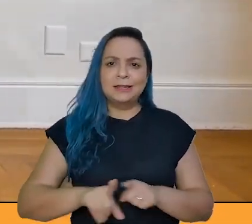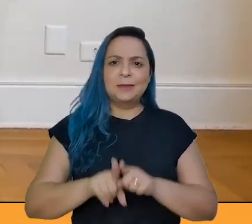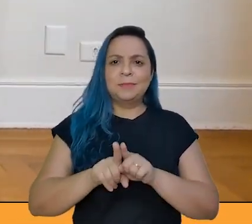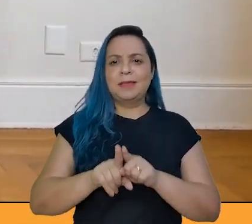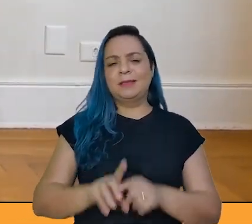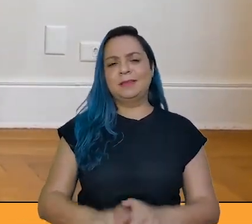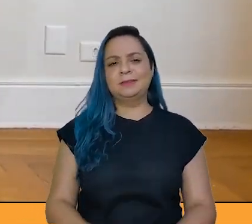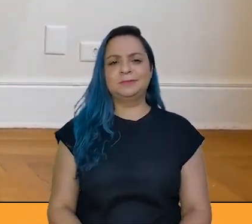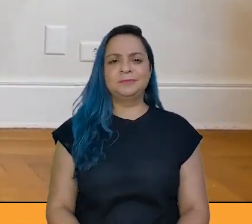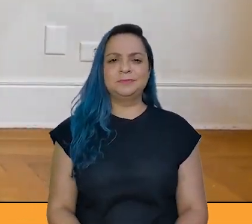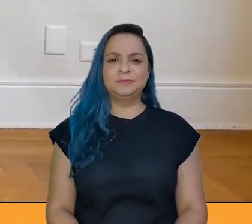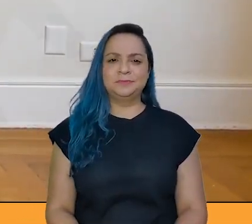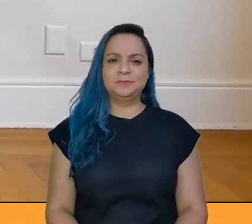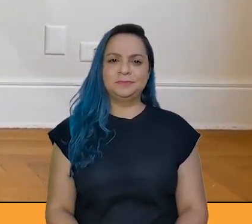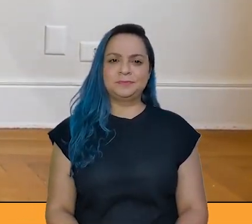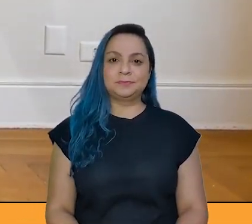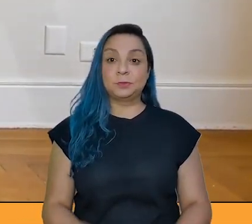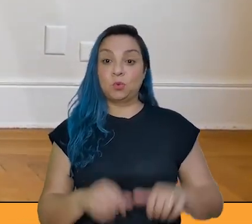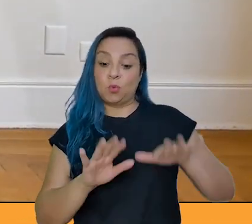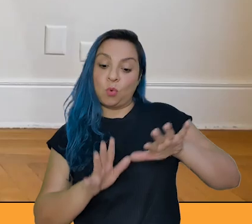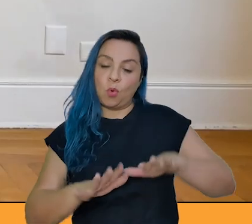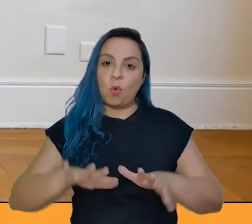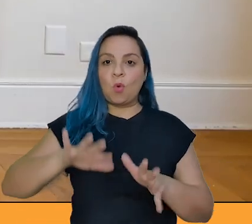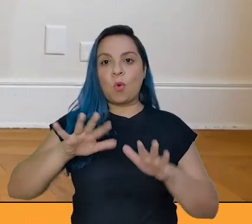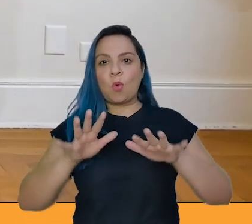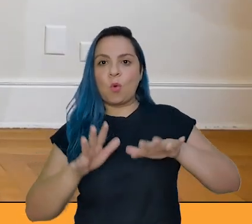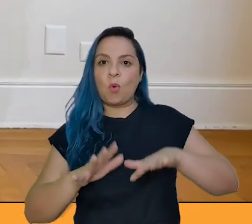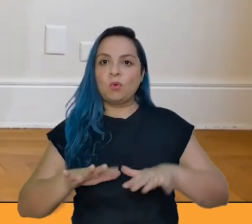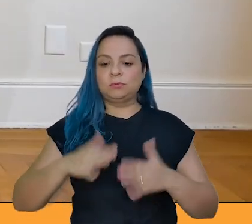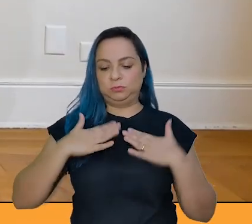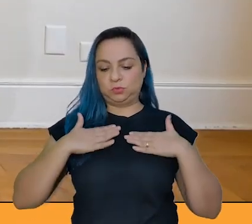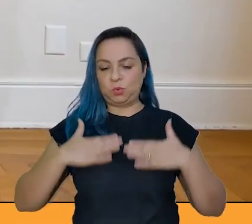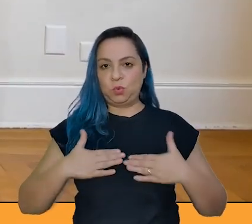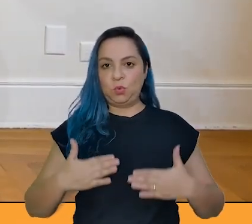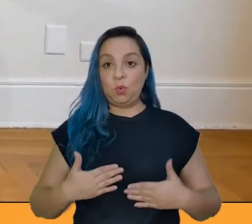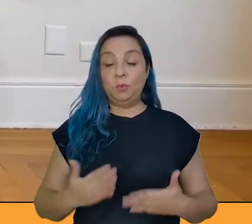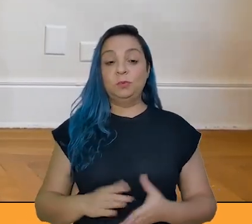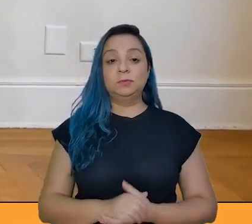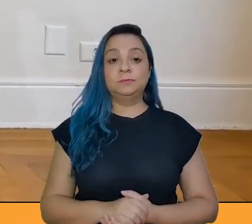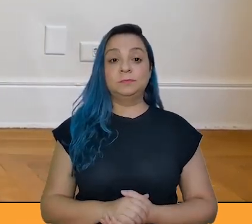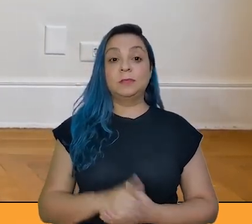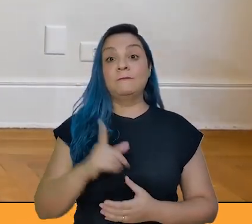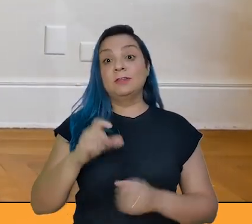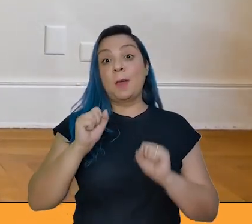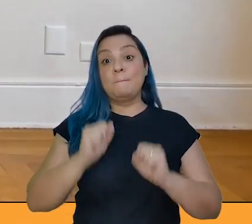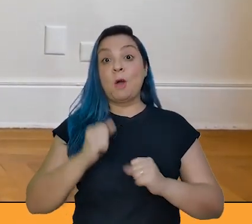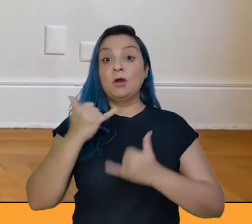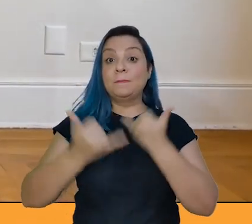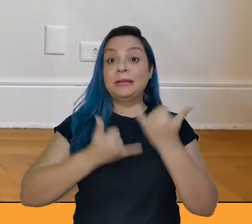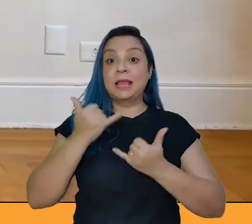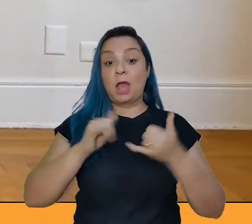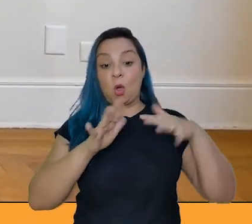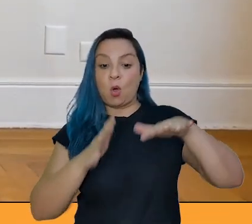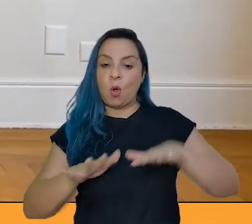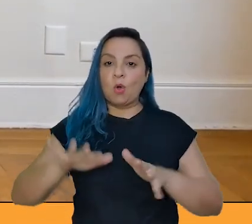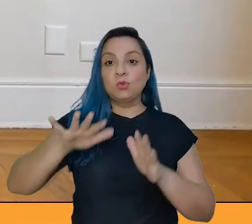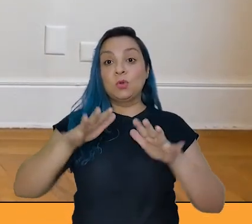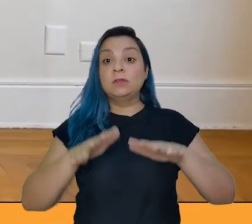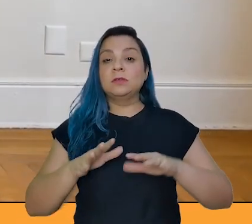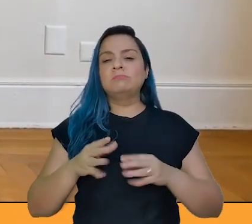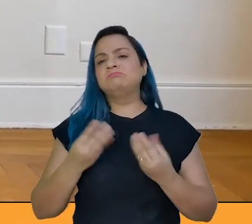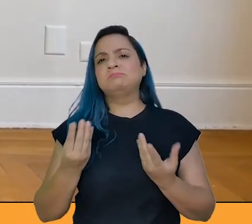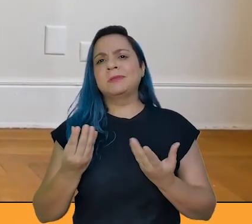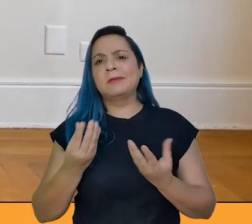afro-brasileira, trazer onda para o corpo, ondular o corpo. E aí você pode brincar com as ondulações de